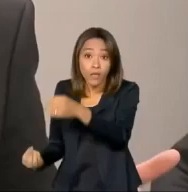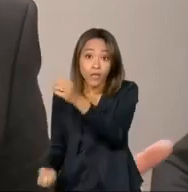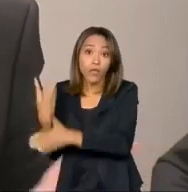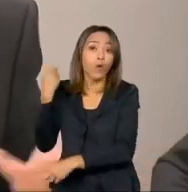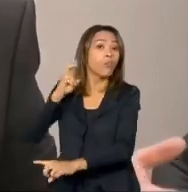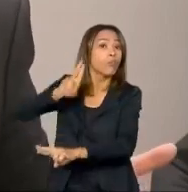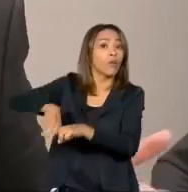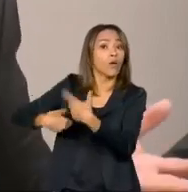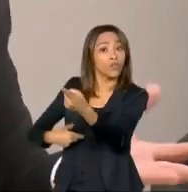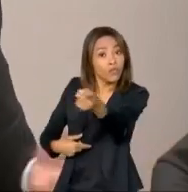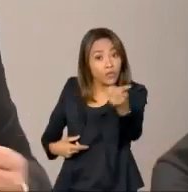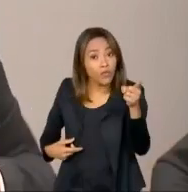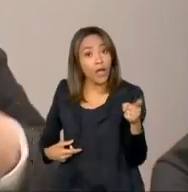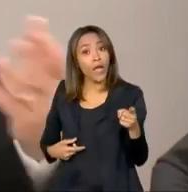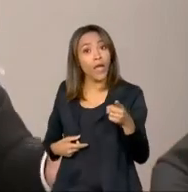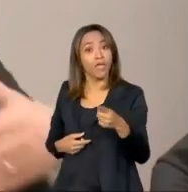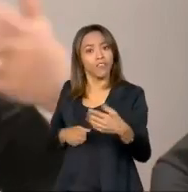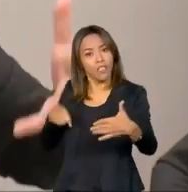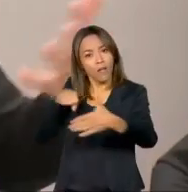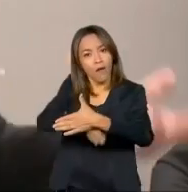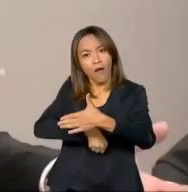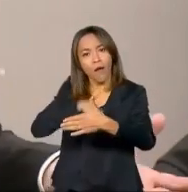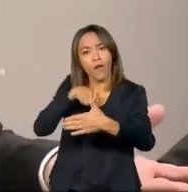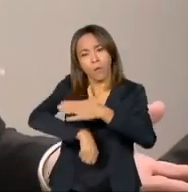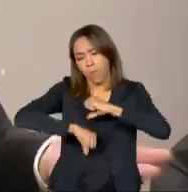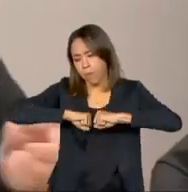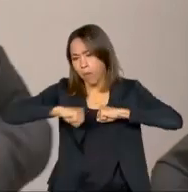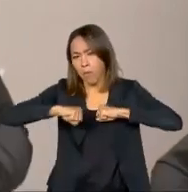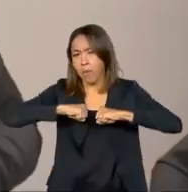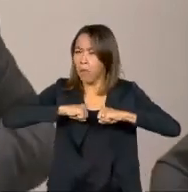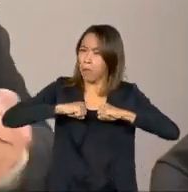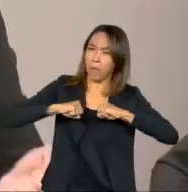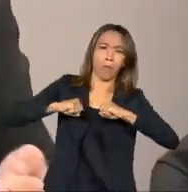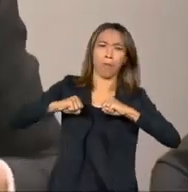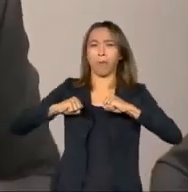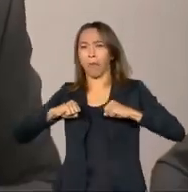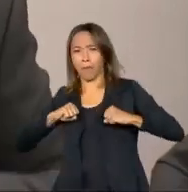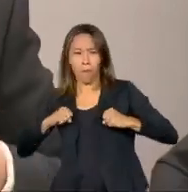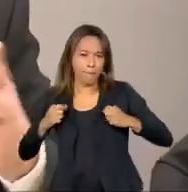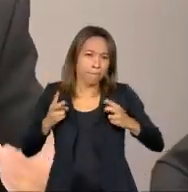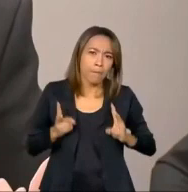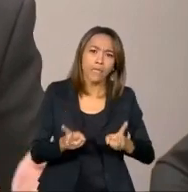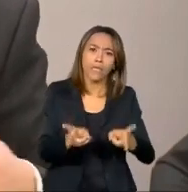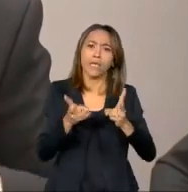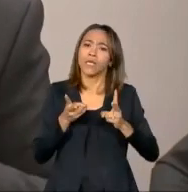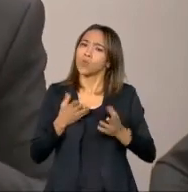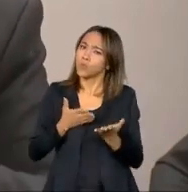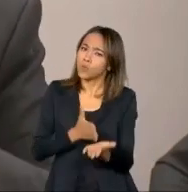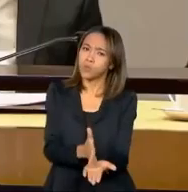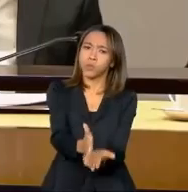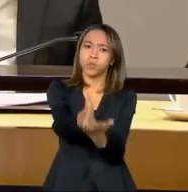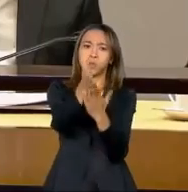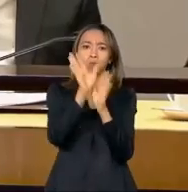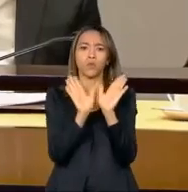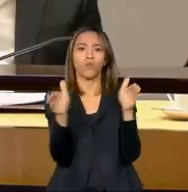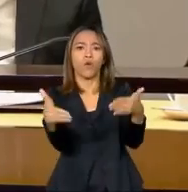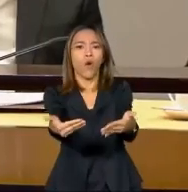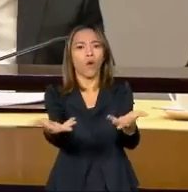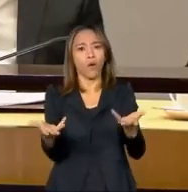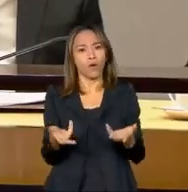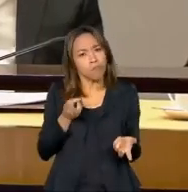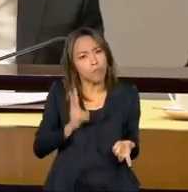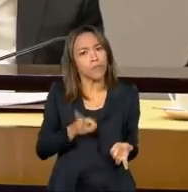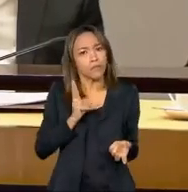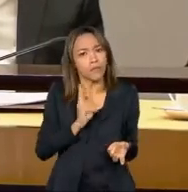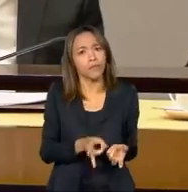que foram, da verdade, os resistentes ao longo dos anos de se manter num fórum, né, de se manter numa